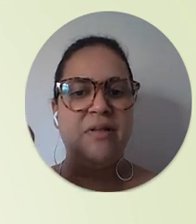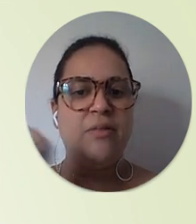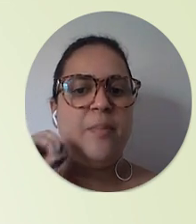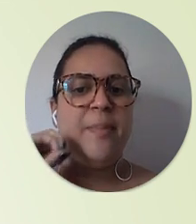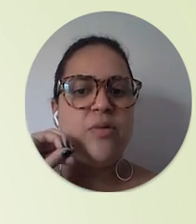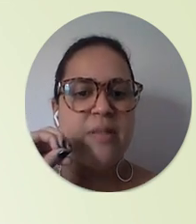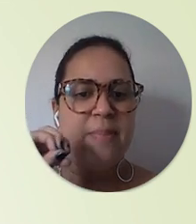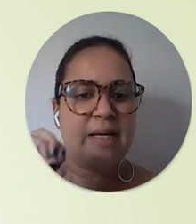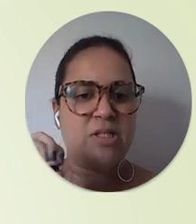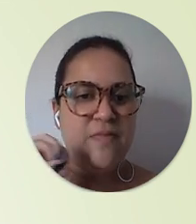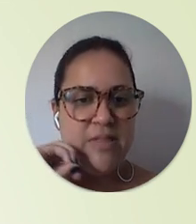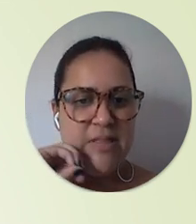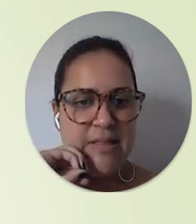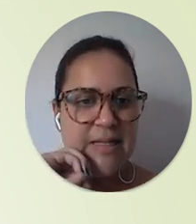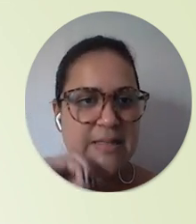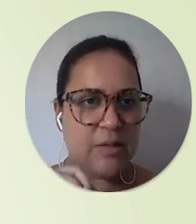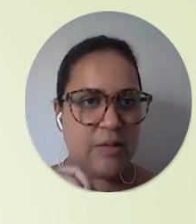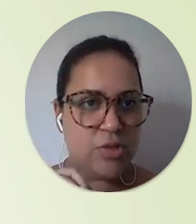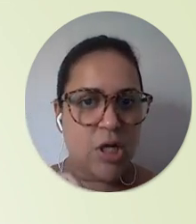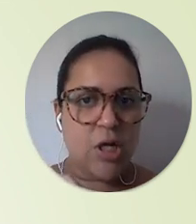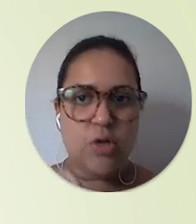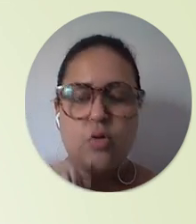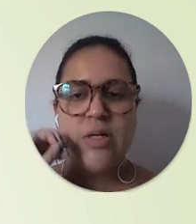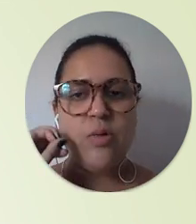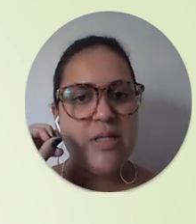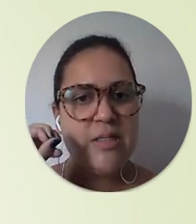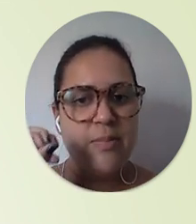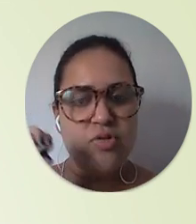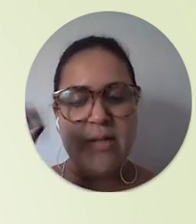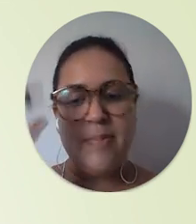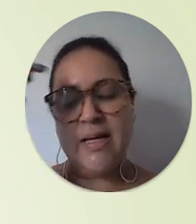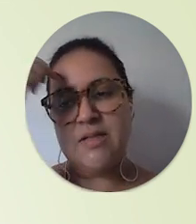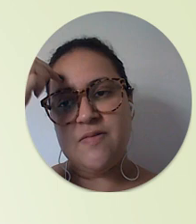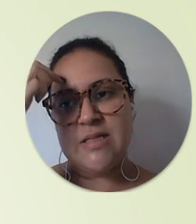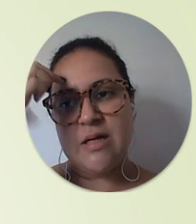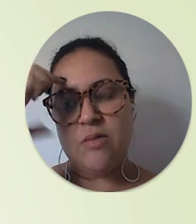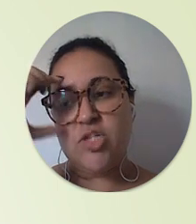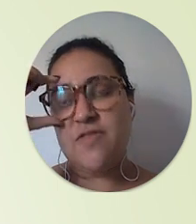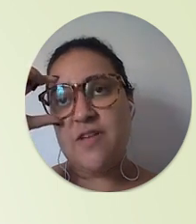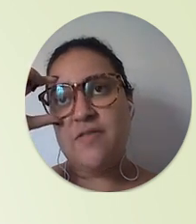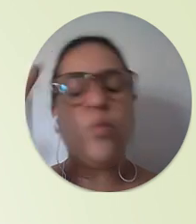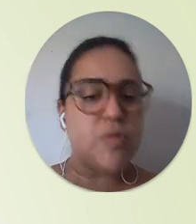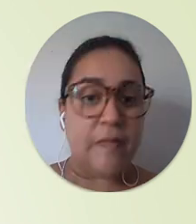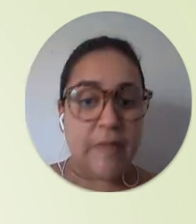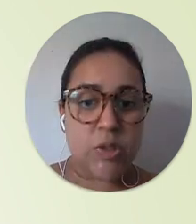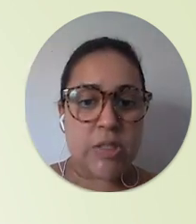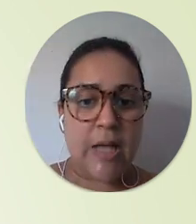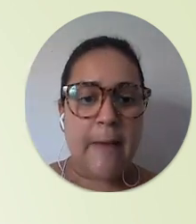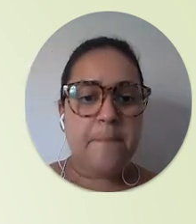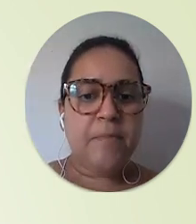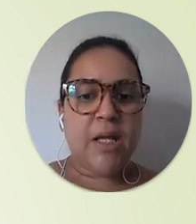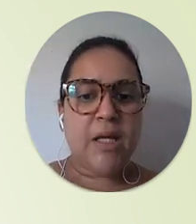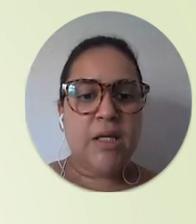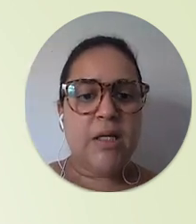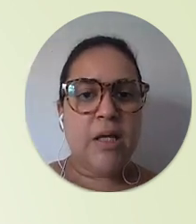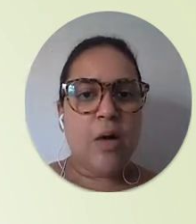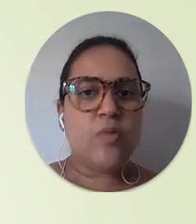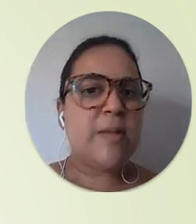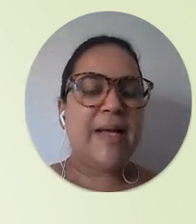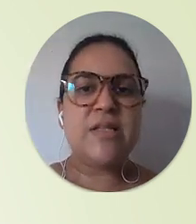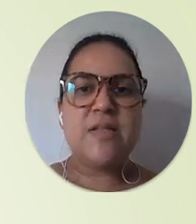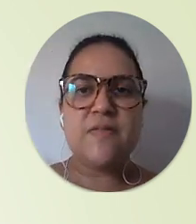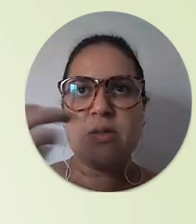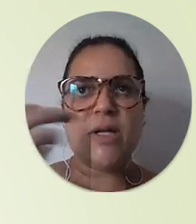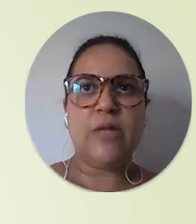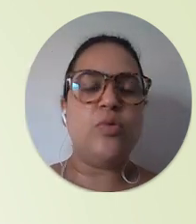é definido para os aplicativos na saúde. Eu trouxe alguns exemplos dos aplicativos na saúde, a gente vai ver alguns vídeos e